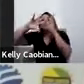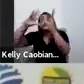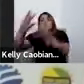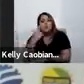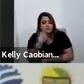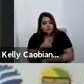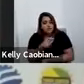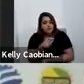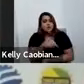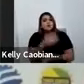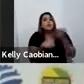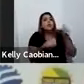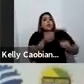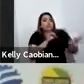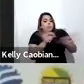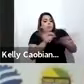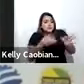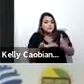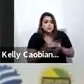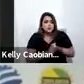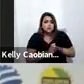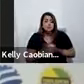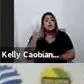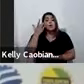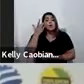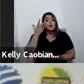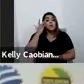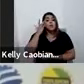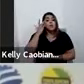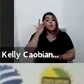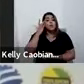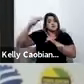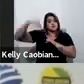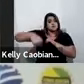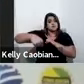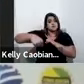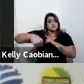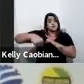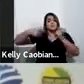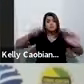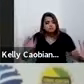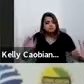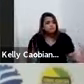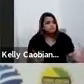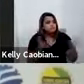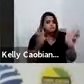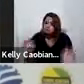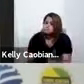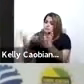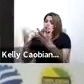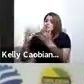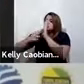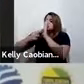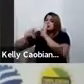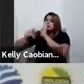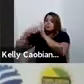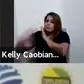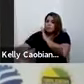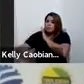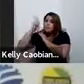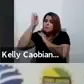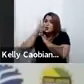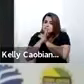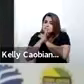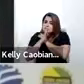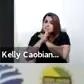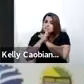Eu creio que esta vitória ela deve inspirar o sindicalismo brasileiro, né? Porque estávamos todos em choque, né? Todo mundo em